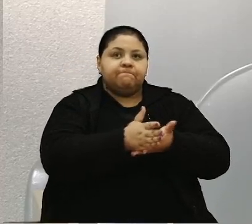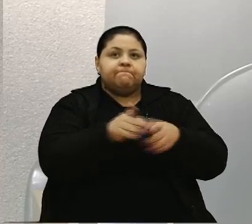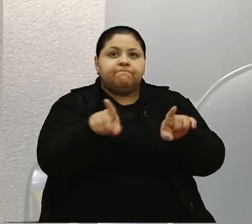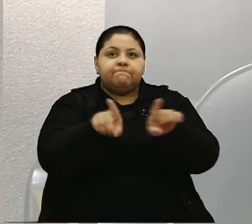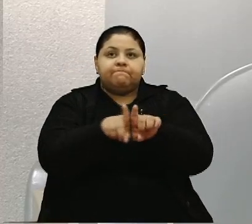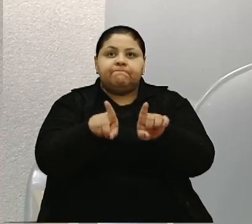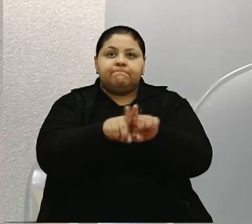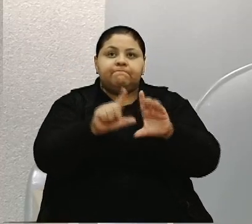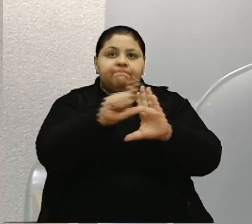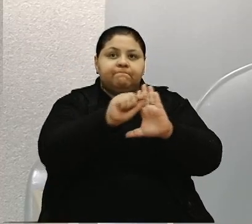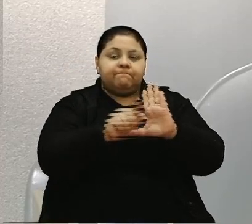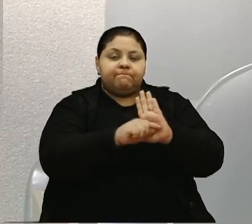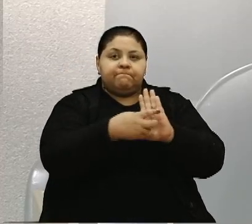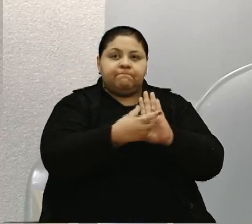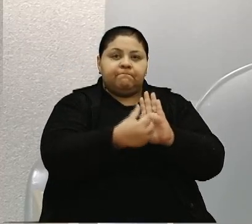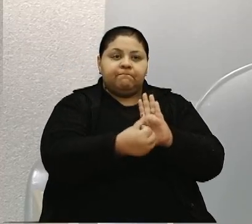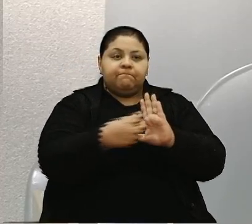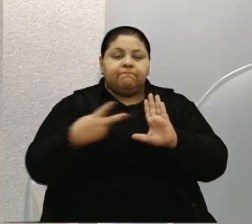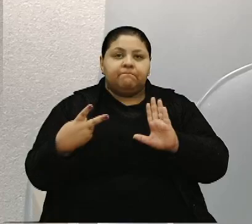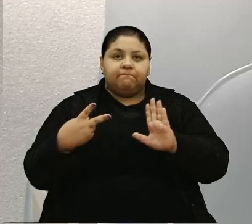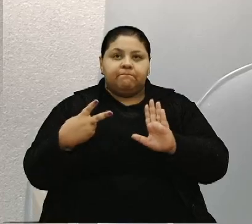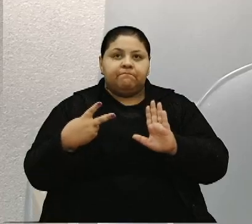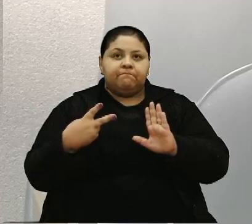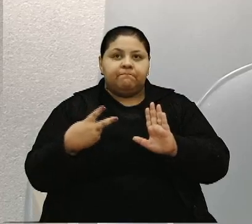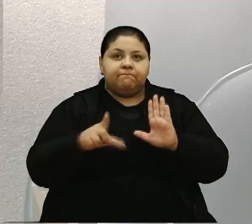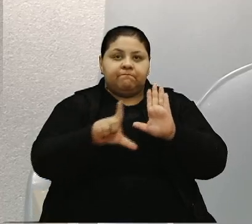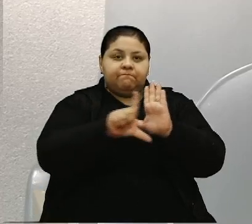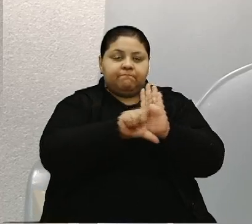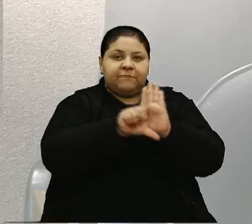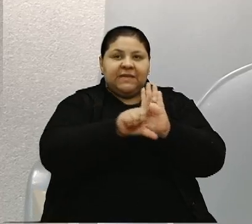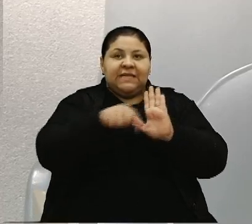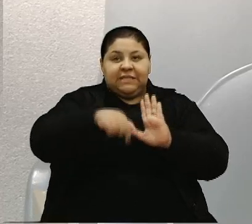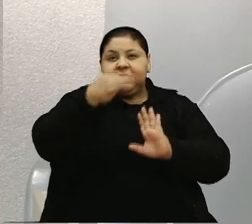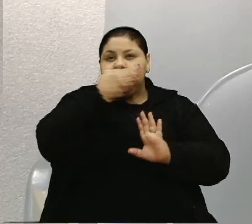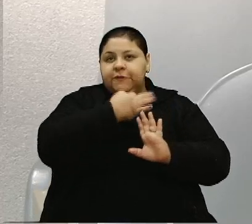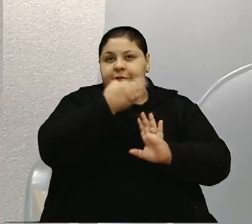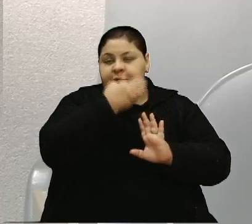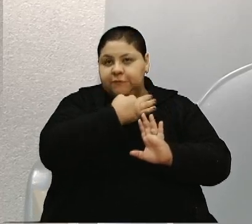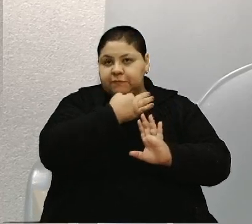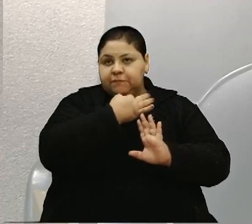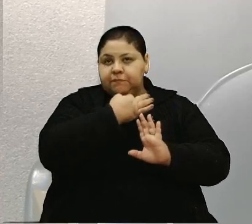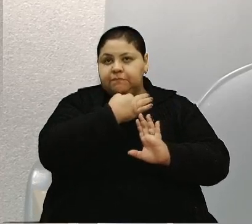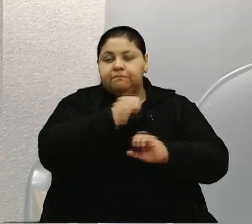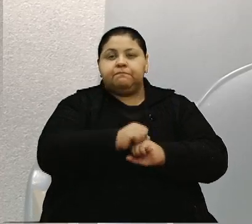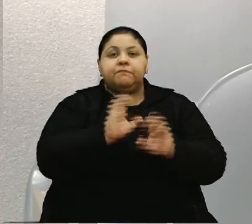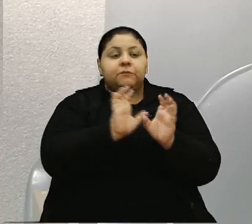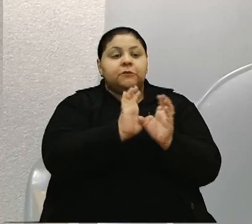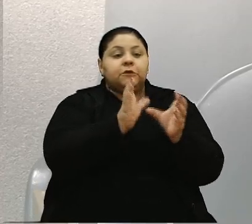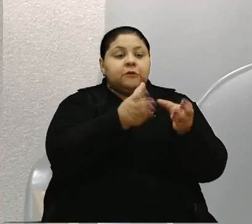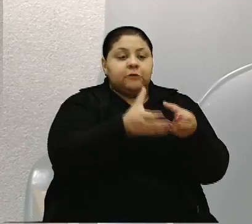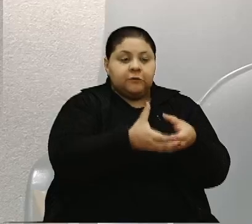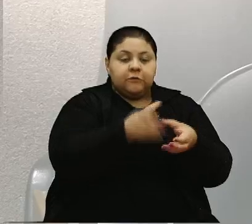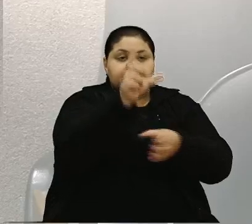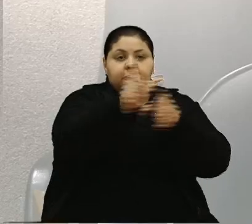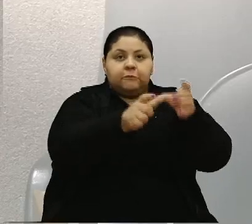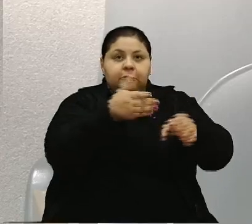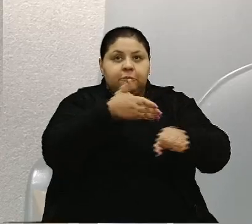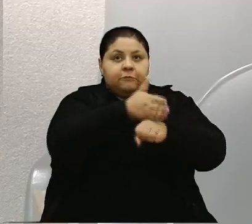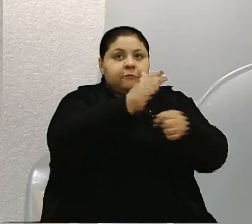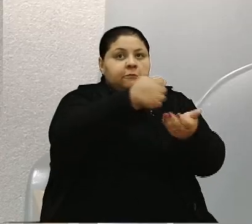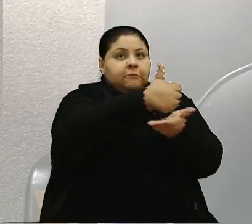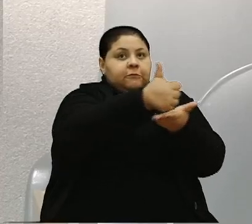dispõe o artigo 62 da Lei Orgânica do Município. Face ao exposto, esta comissão, por seus integrantes, com base